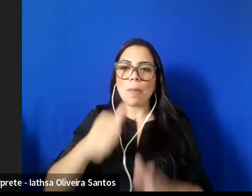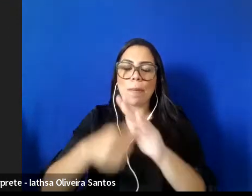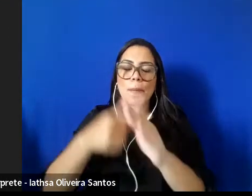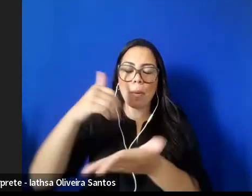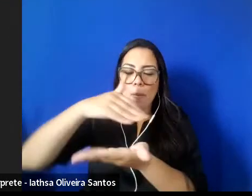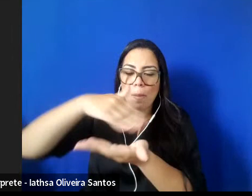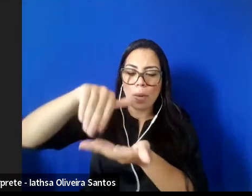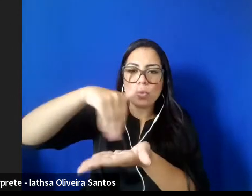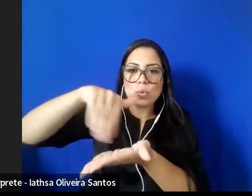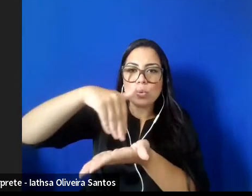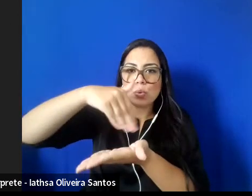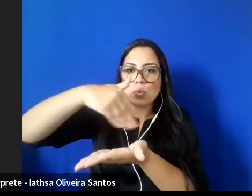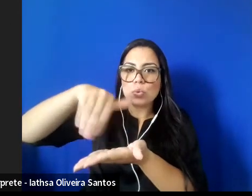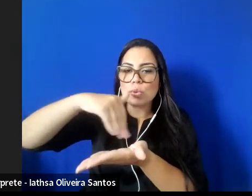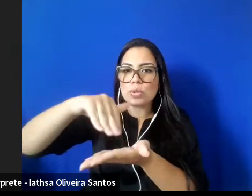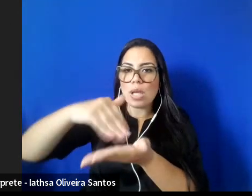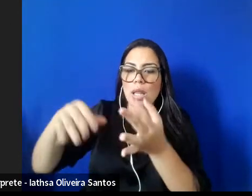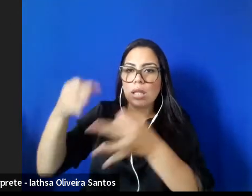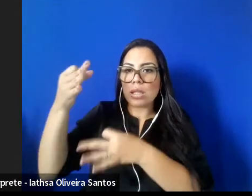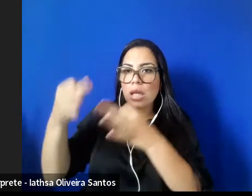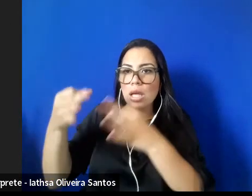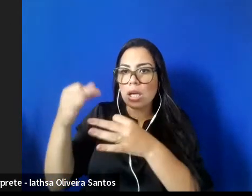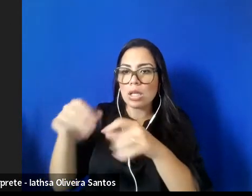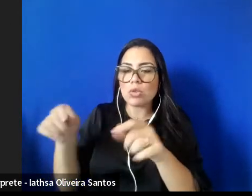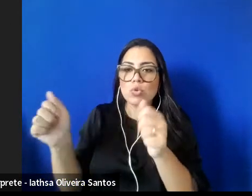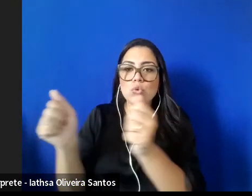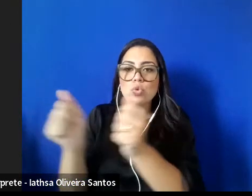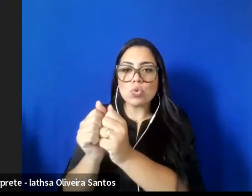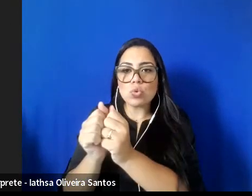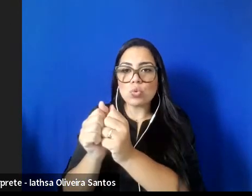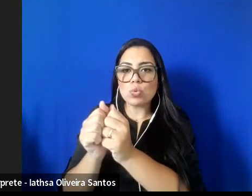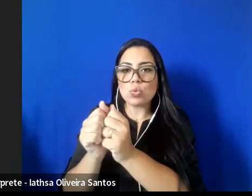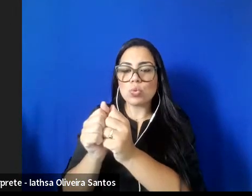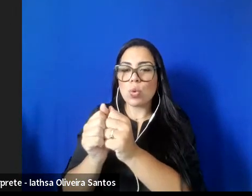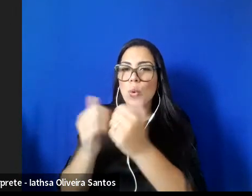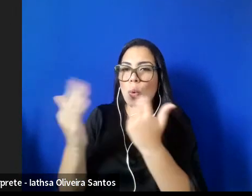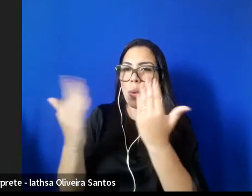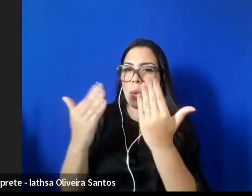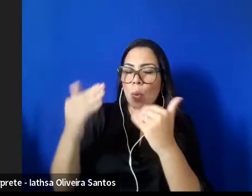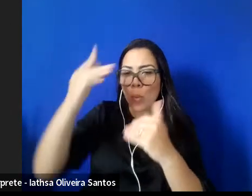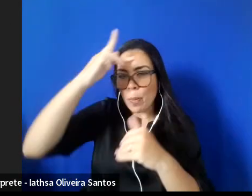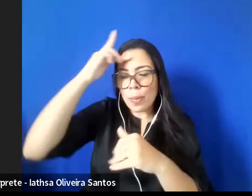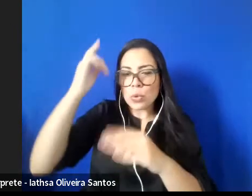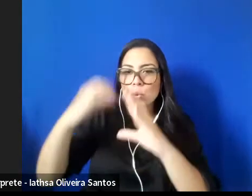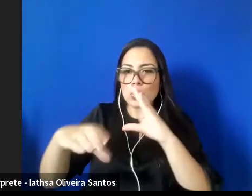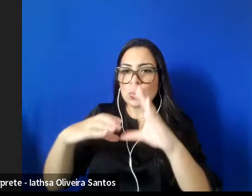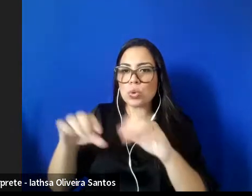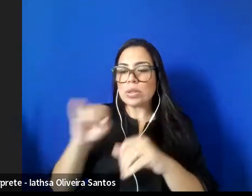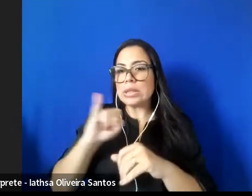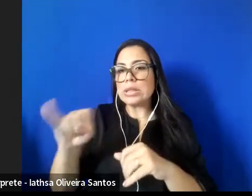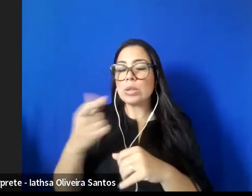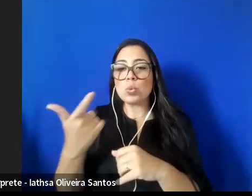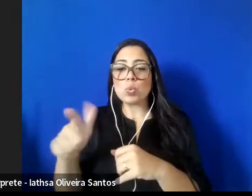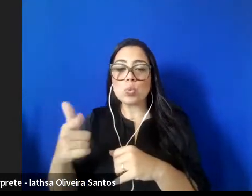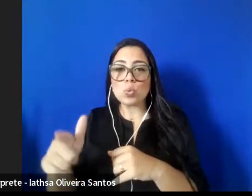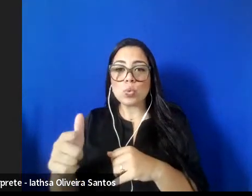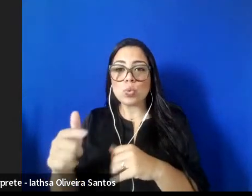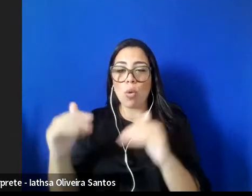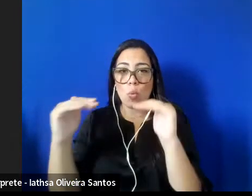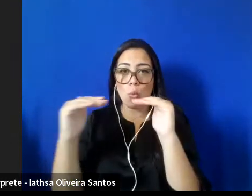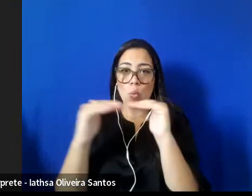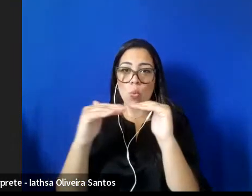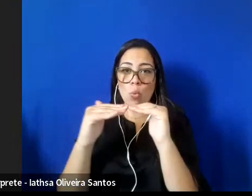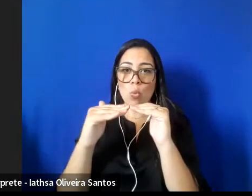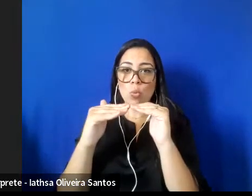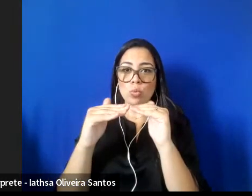juiz e o mediador, para que, se não obtiver um acordo total, se saia da